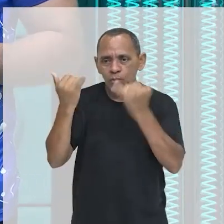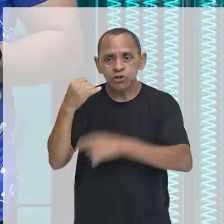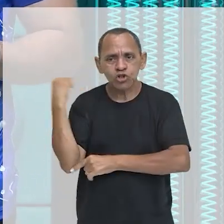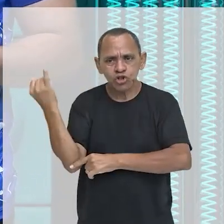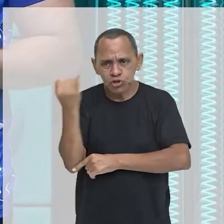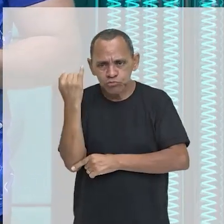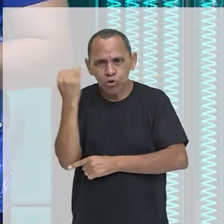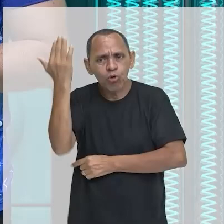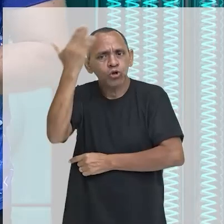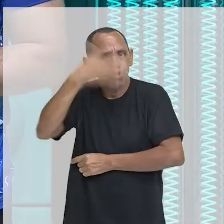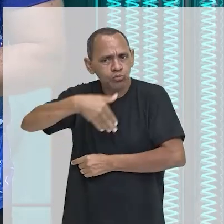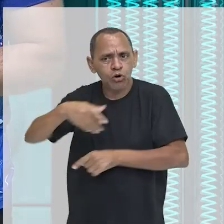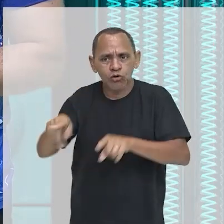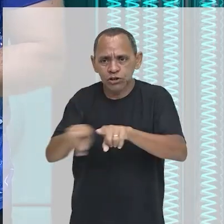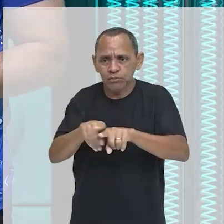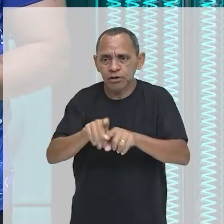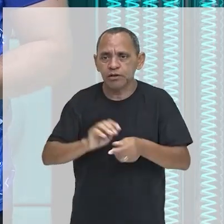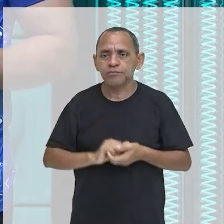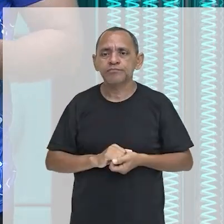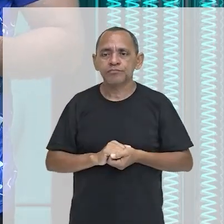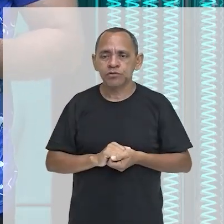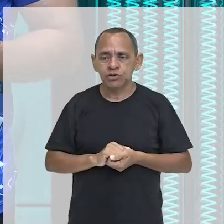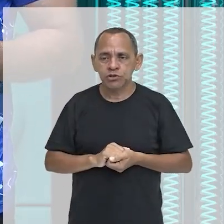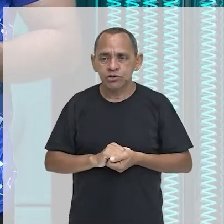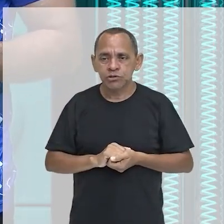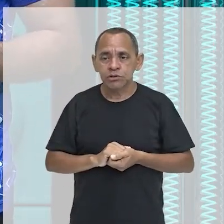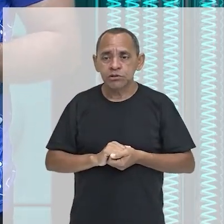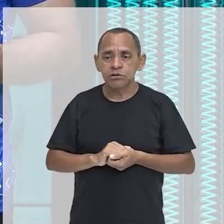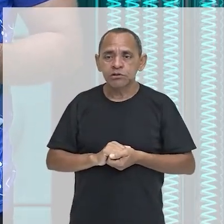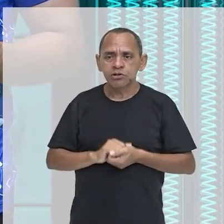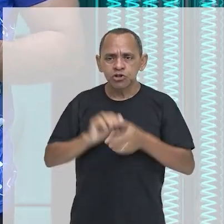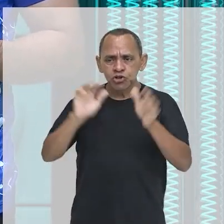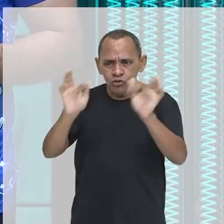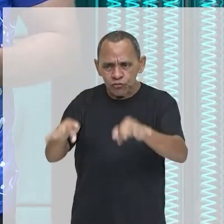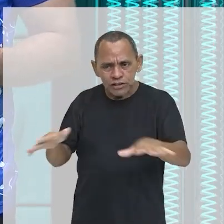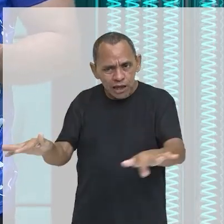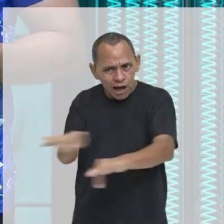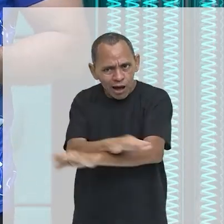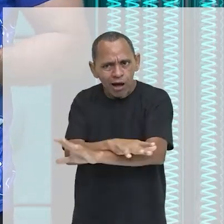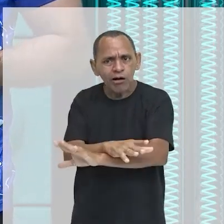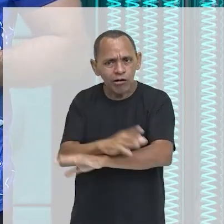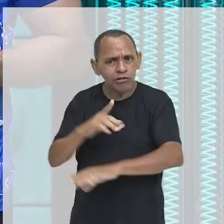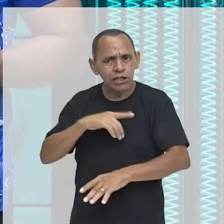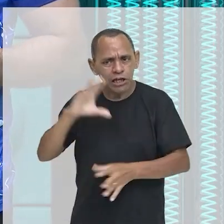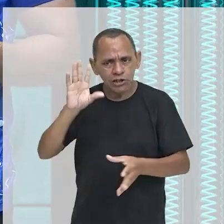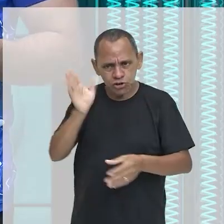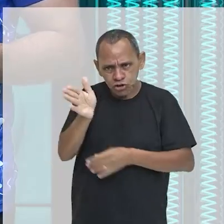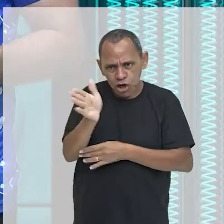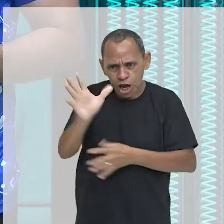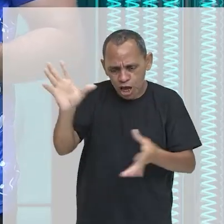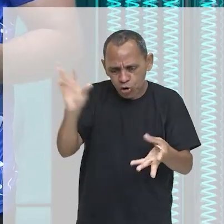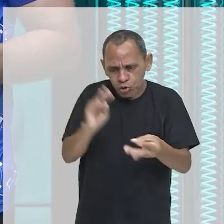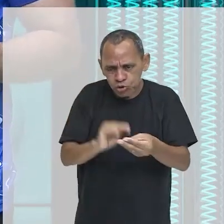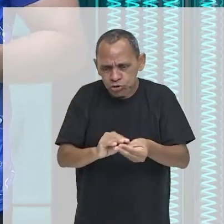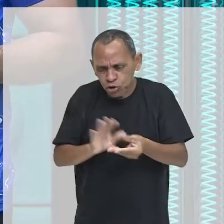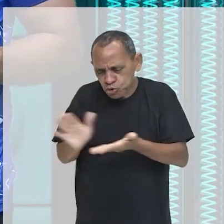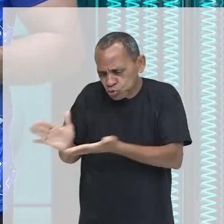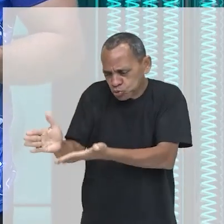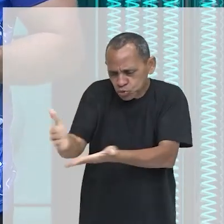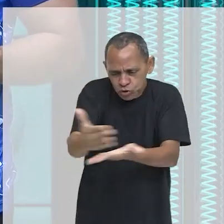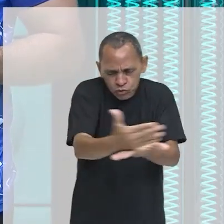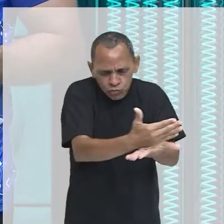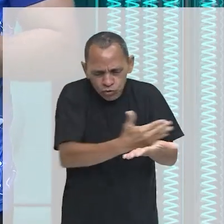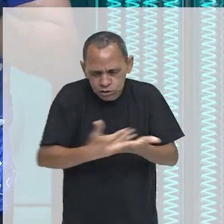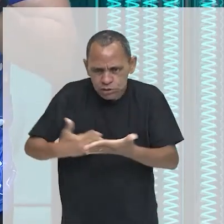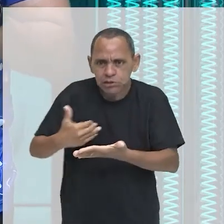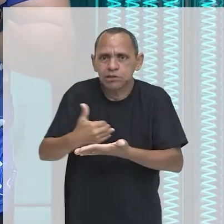último, nós temos então a conclusão, conclusion, que é de fato aquele momento onde você vai apanhar tudo aquilo que você desenvolveu ao